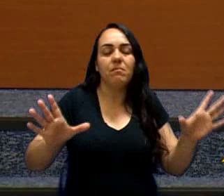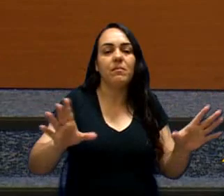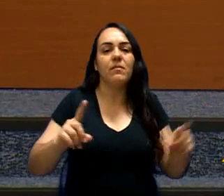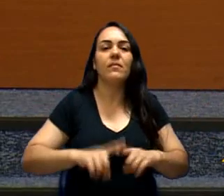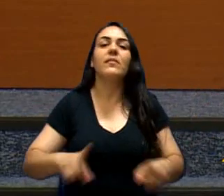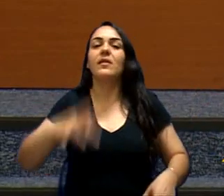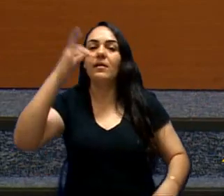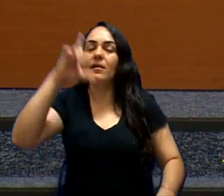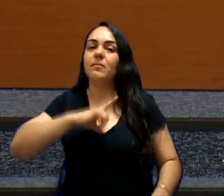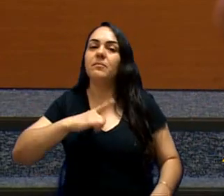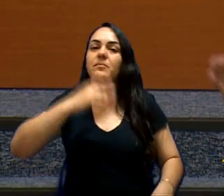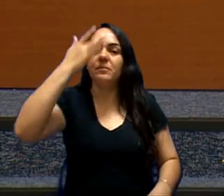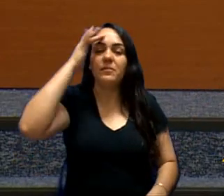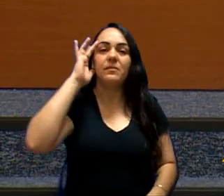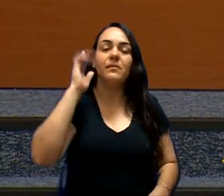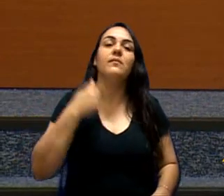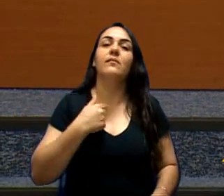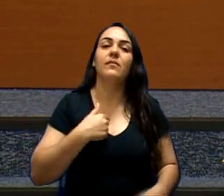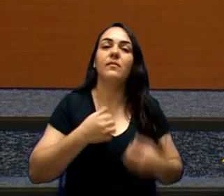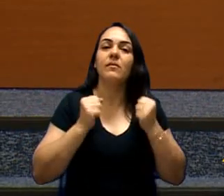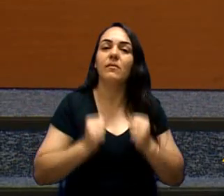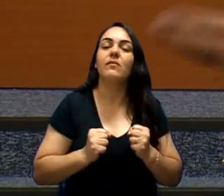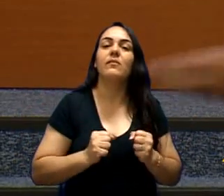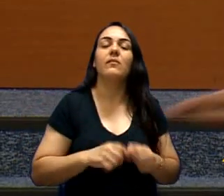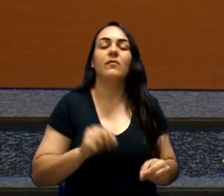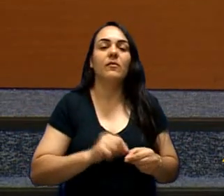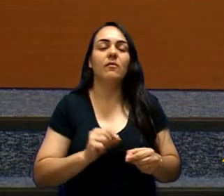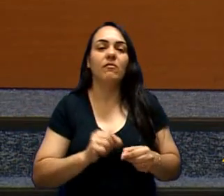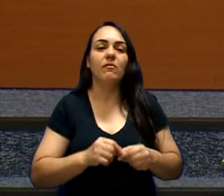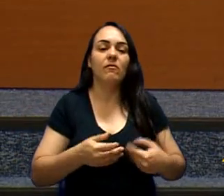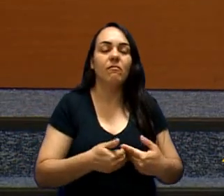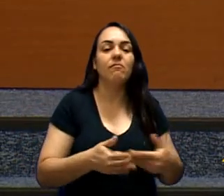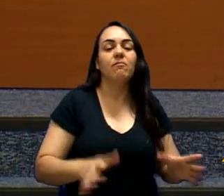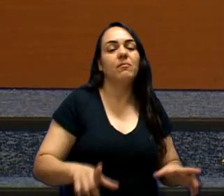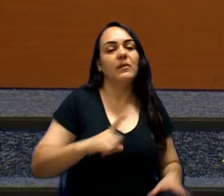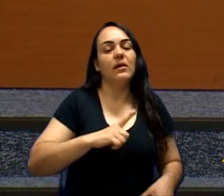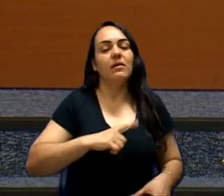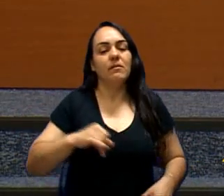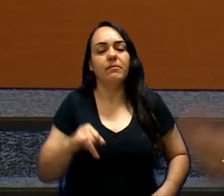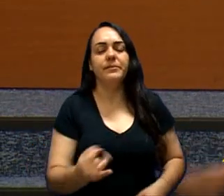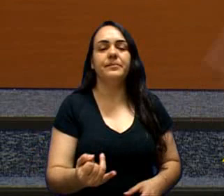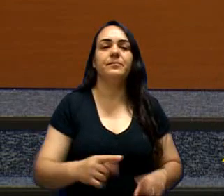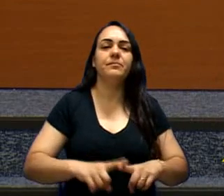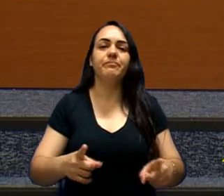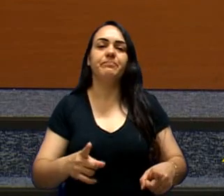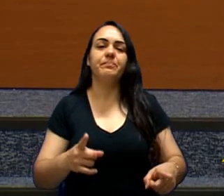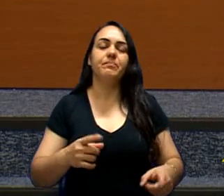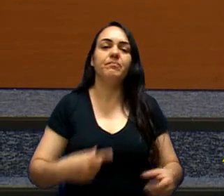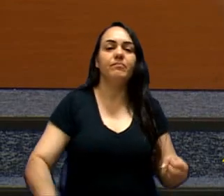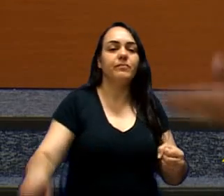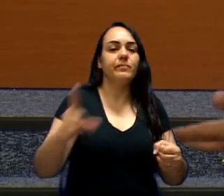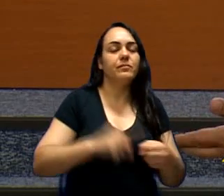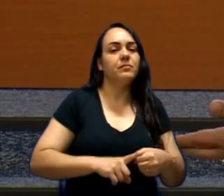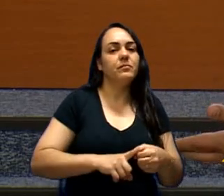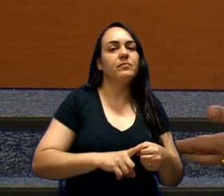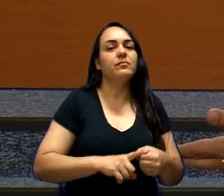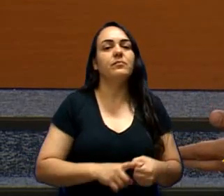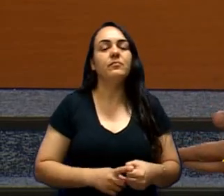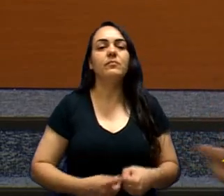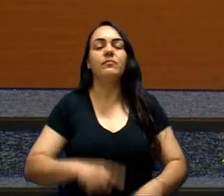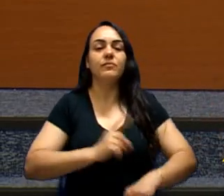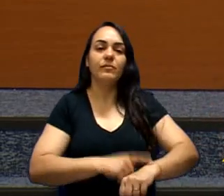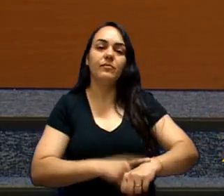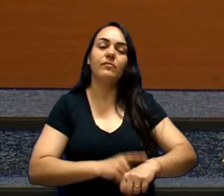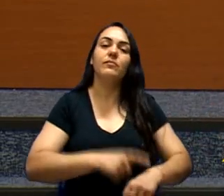pessoas que falam o seguinte, pode fazer, nós vamos abrir uma oportunidade, mas a oportunidade depois ela não volta e vai se